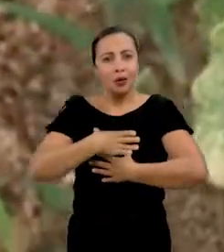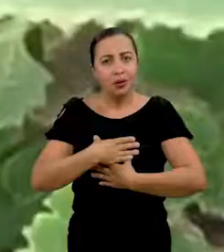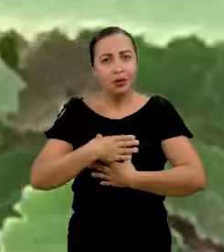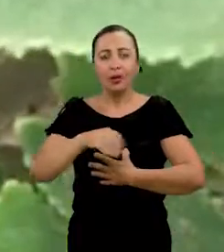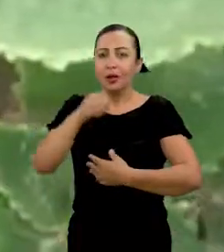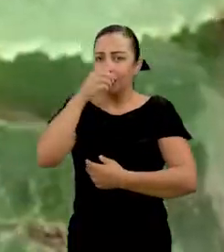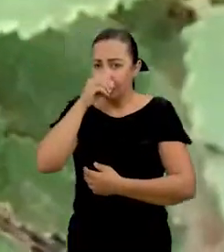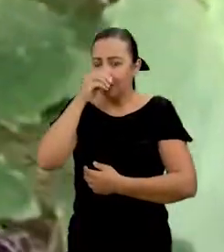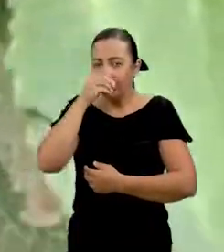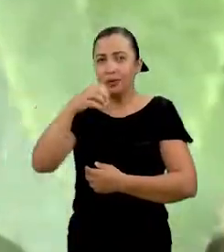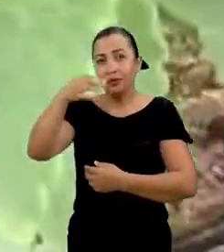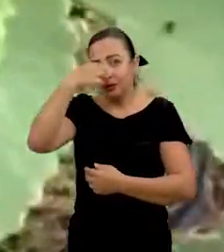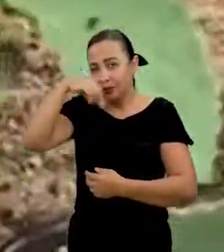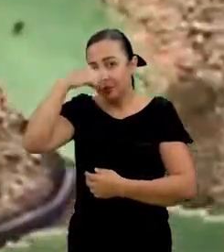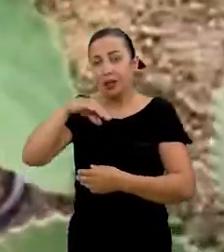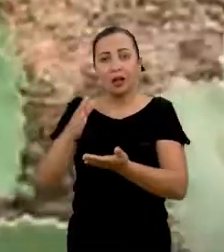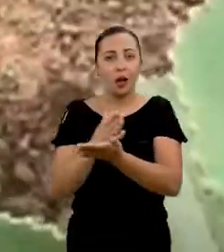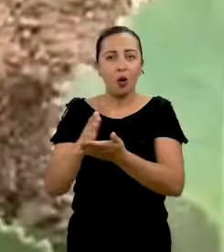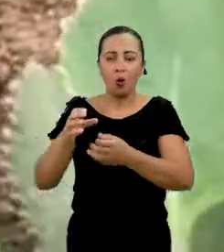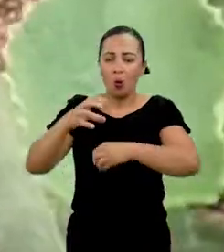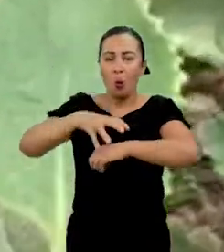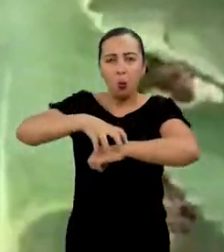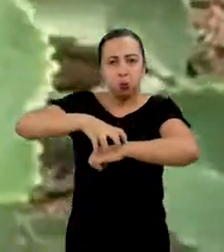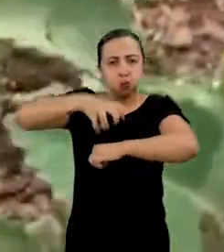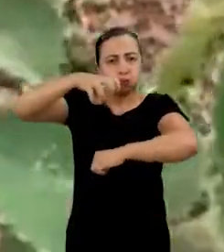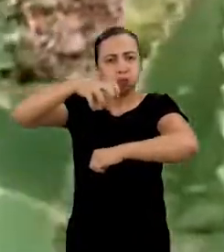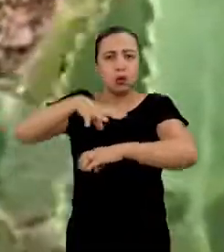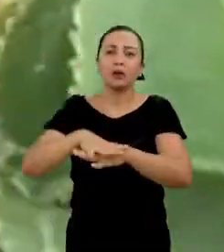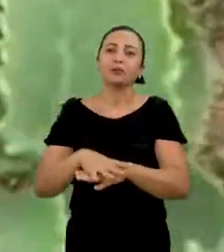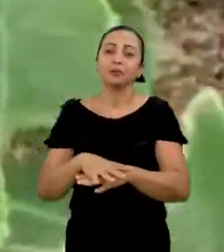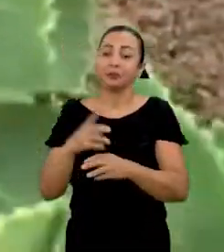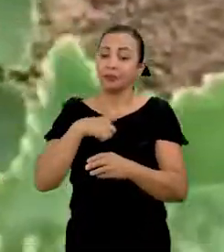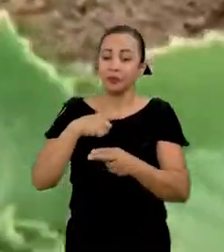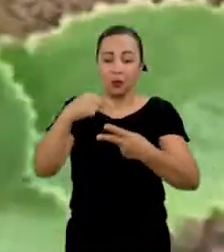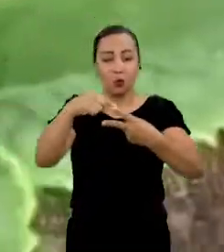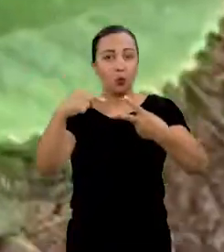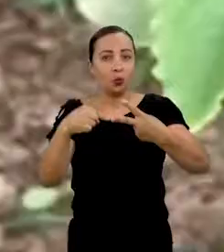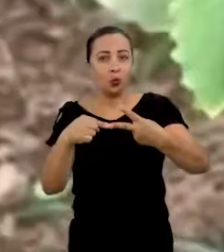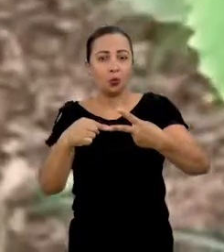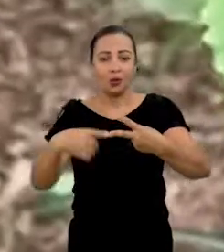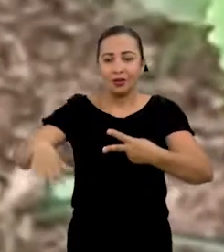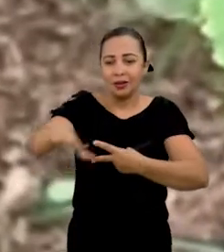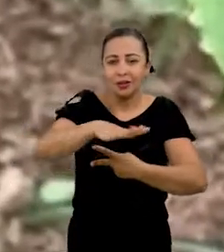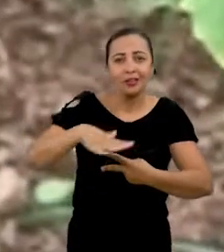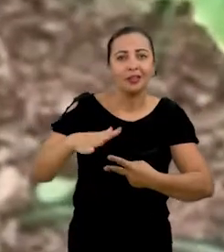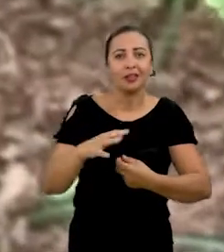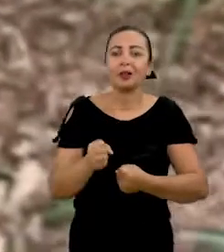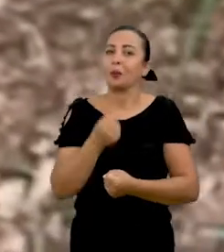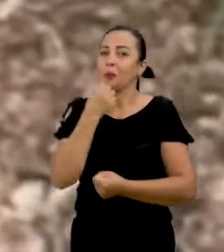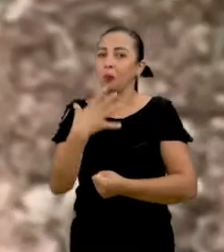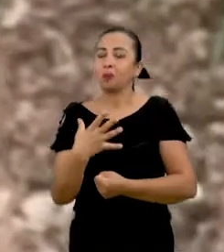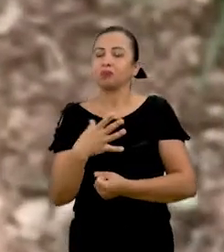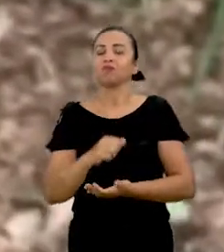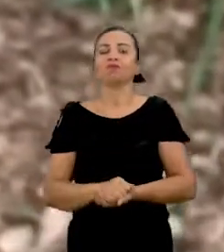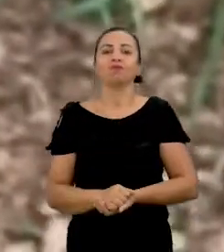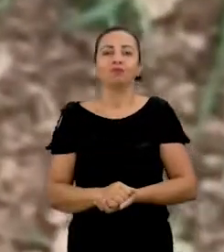tratamento de gripes e algumas infecções. Então nós tivemos essas duas grandes áreas, né, esses dois grandes